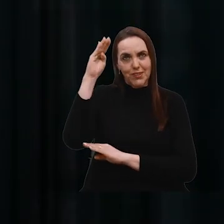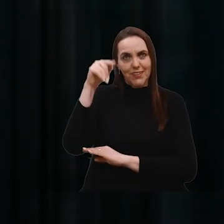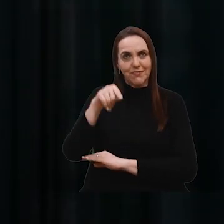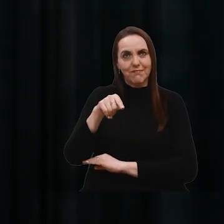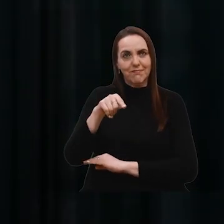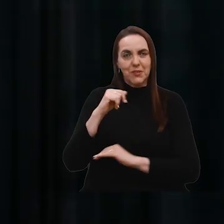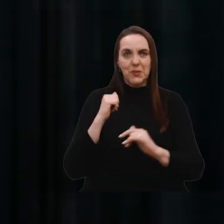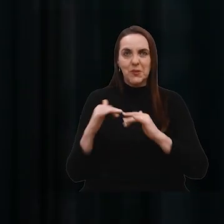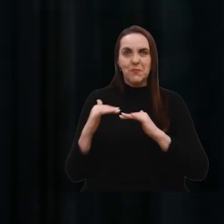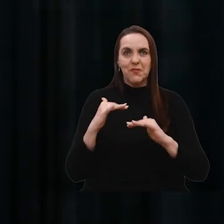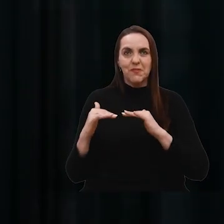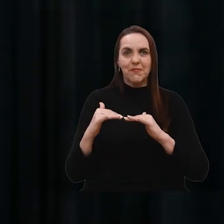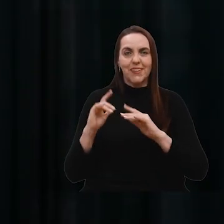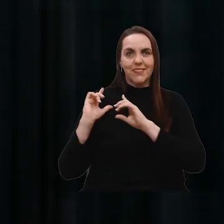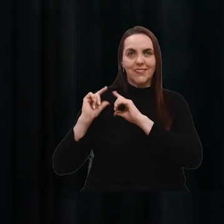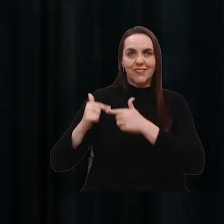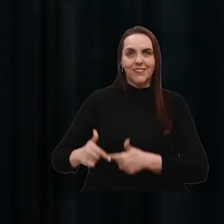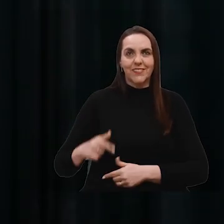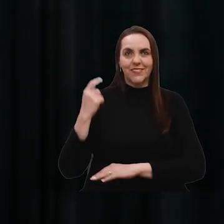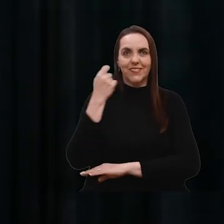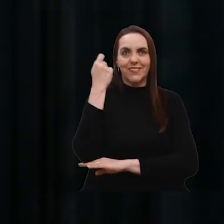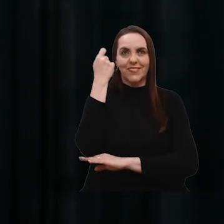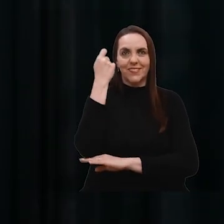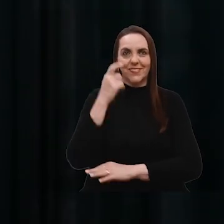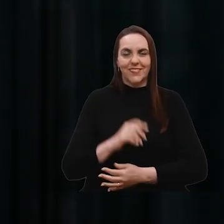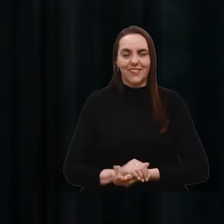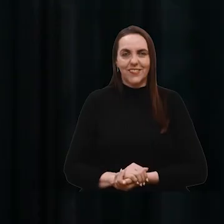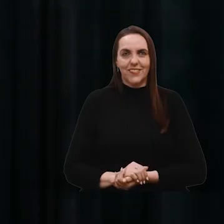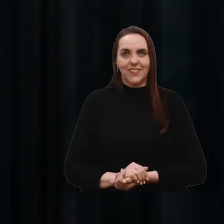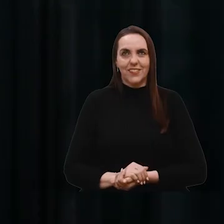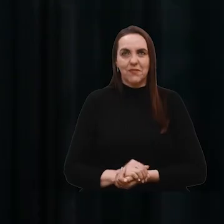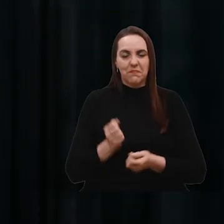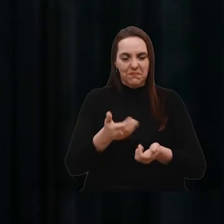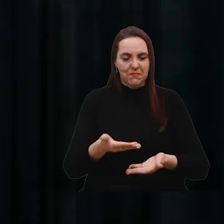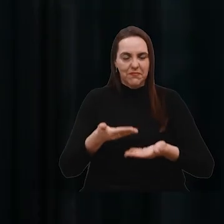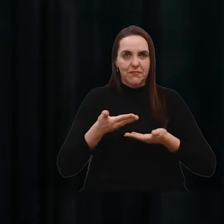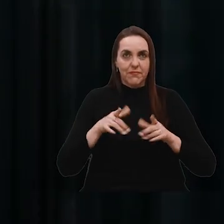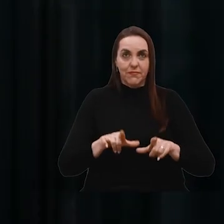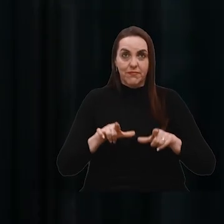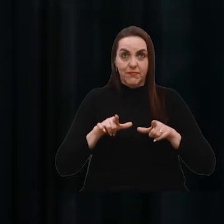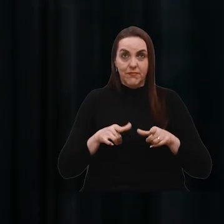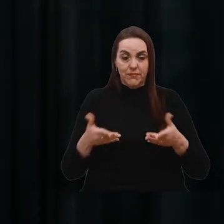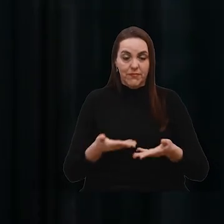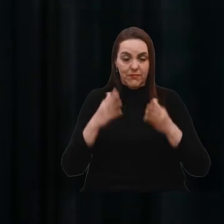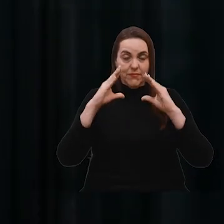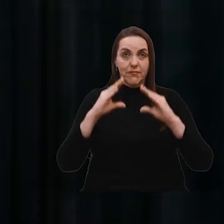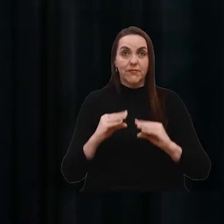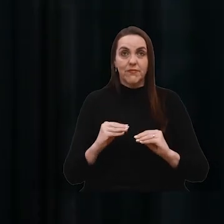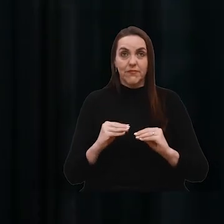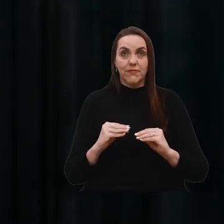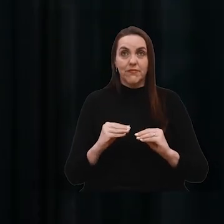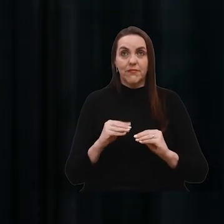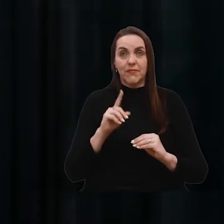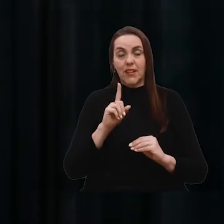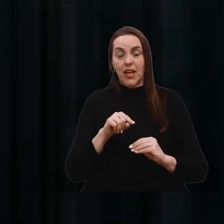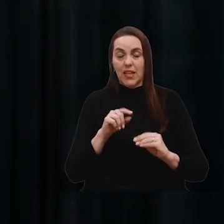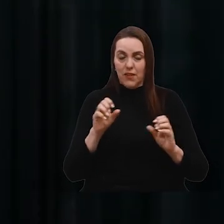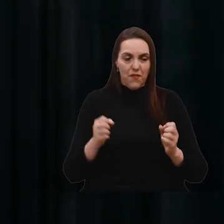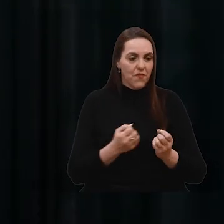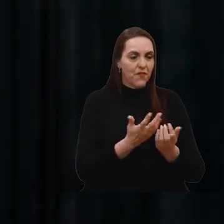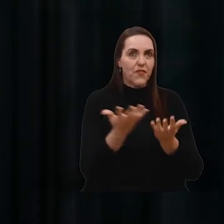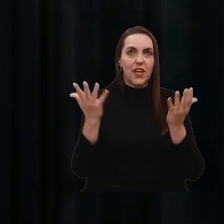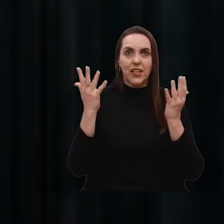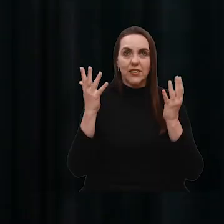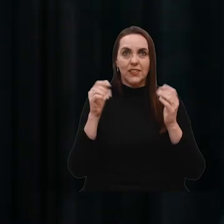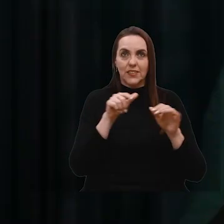apenas um soldado do movimento tradicionalista gaúcho. Receber esta comenda nessa